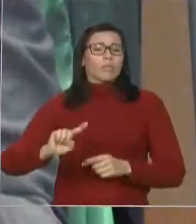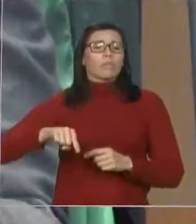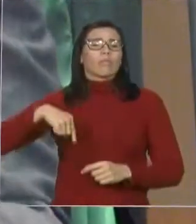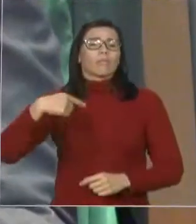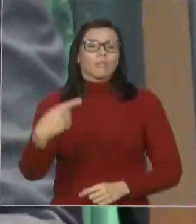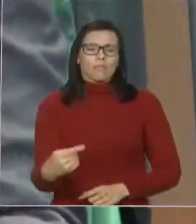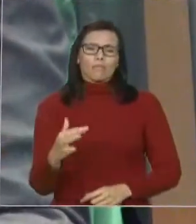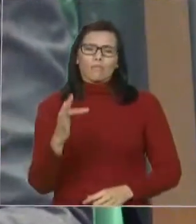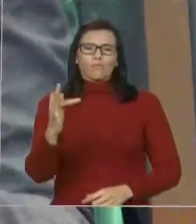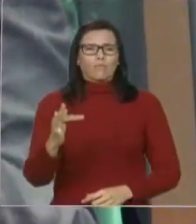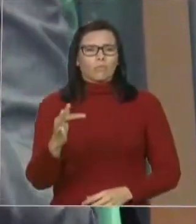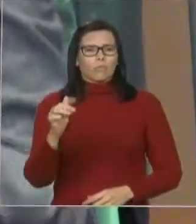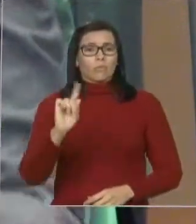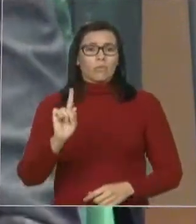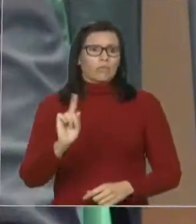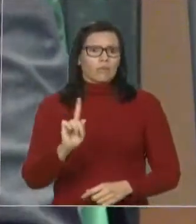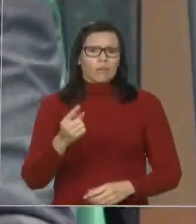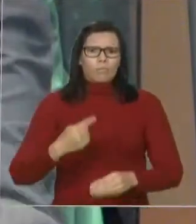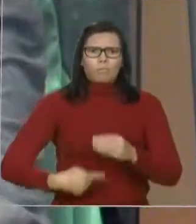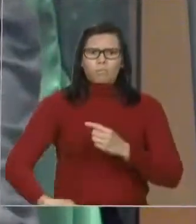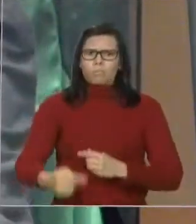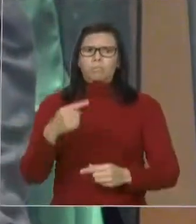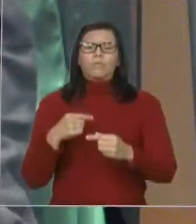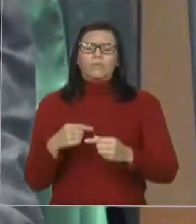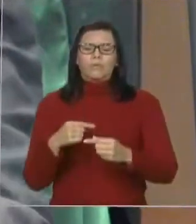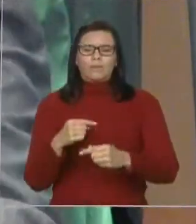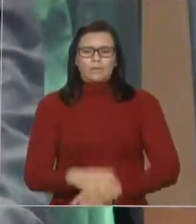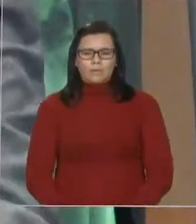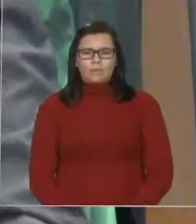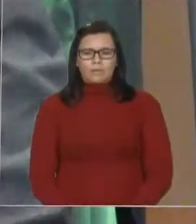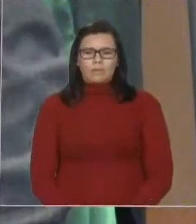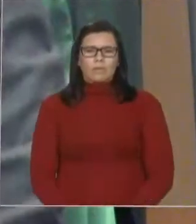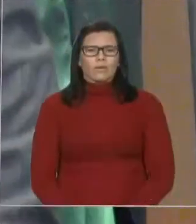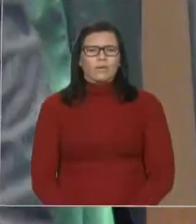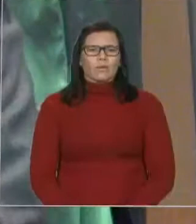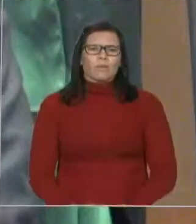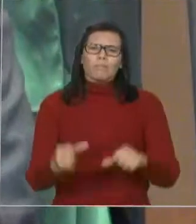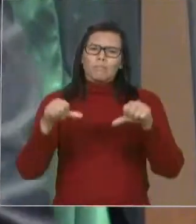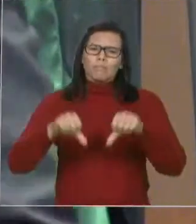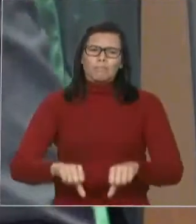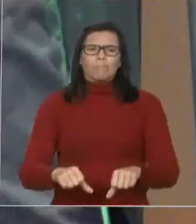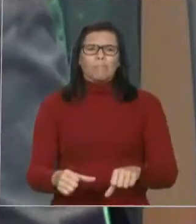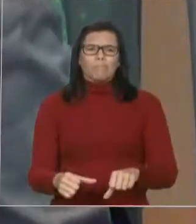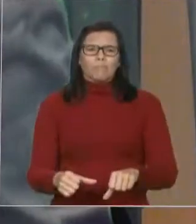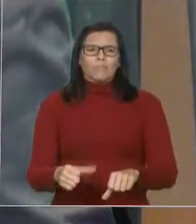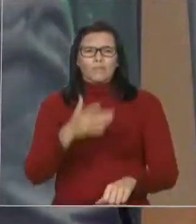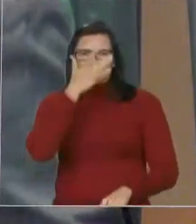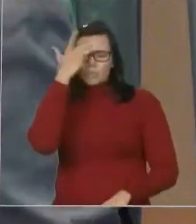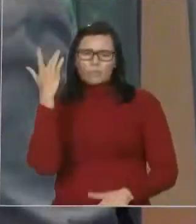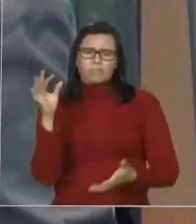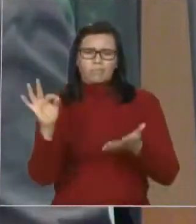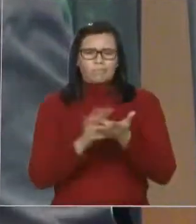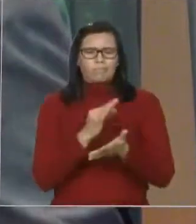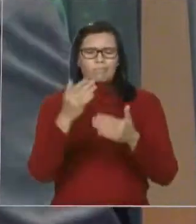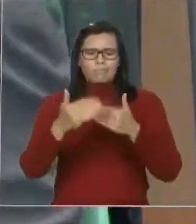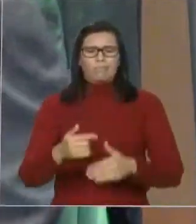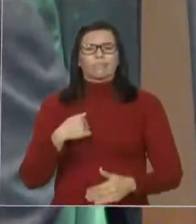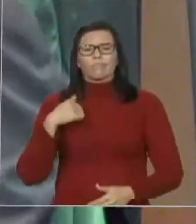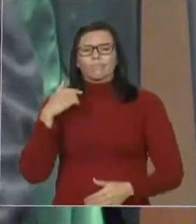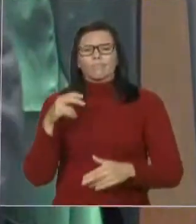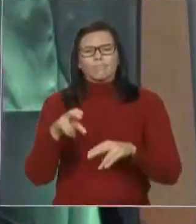uma retificação, e uma retificação que prejudica o candidato. Solicitamos ao governador do